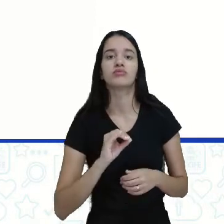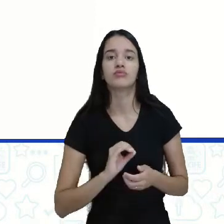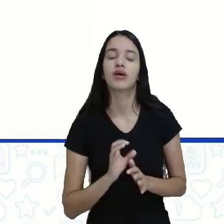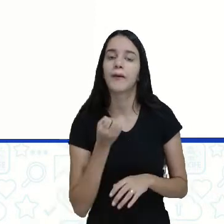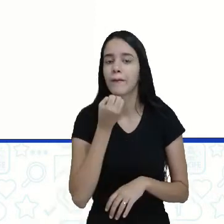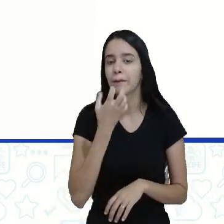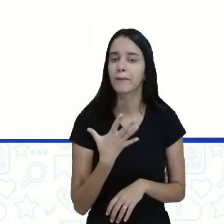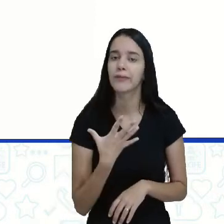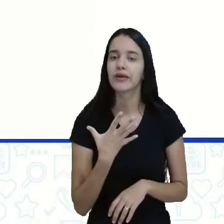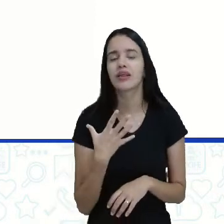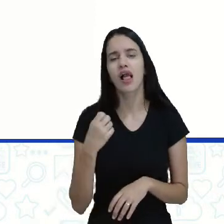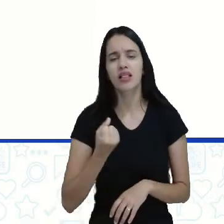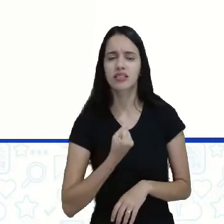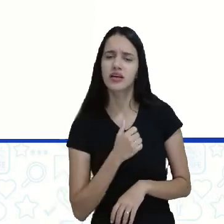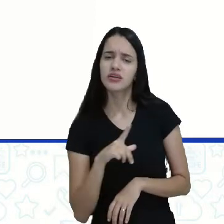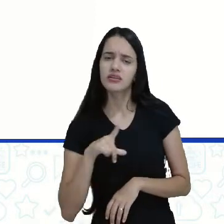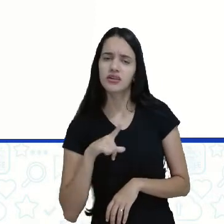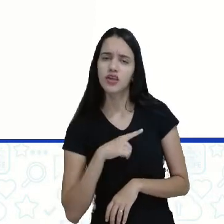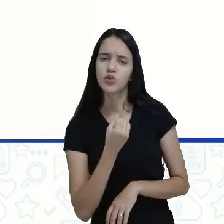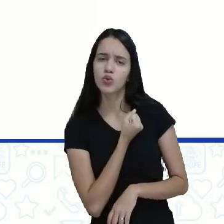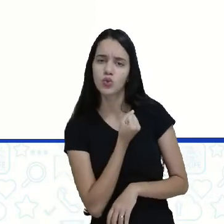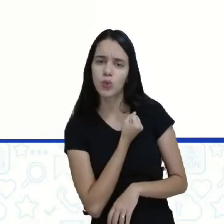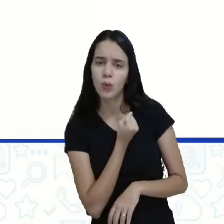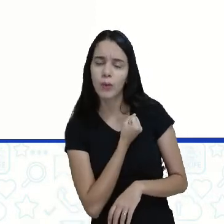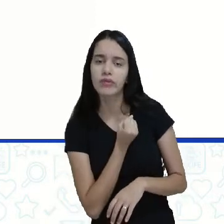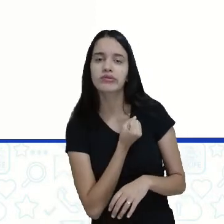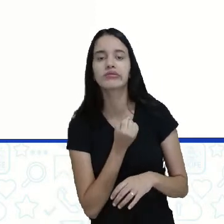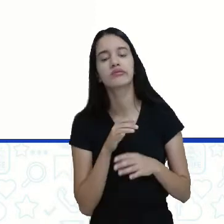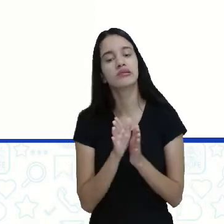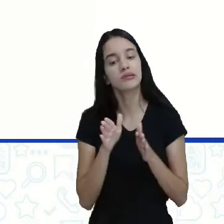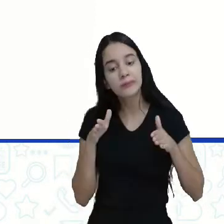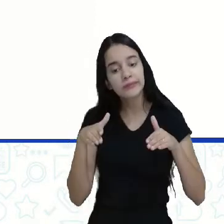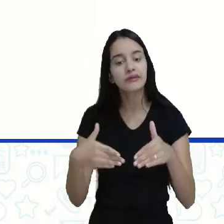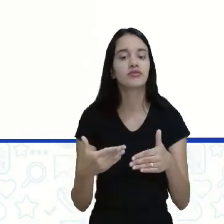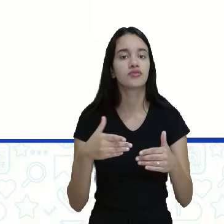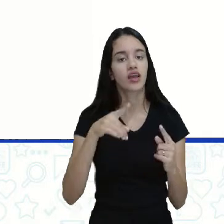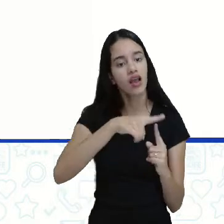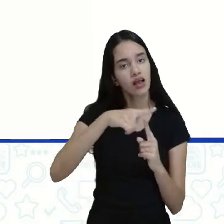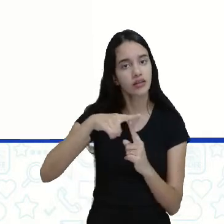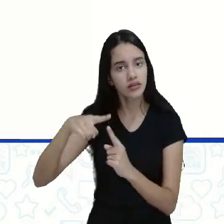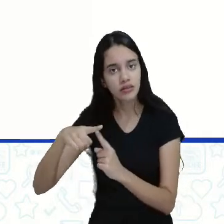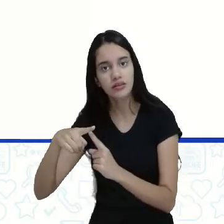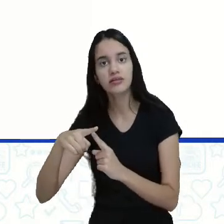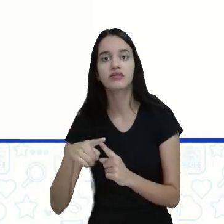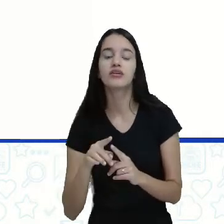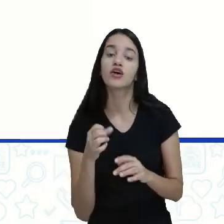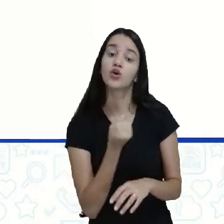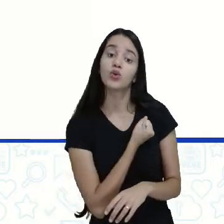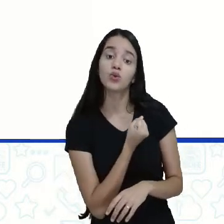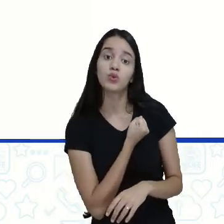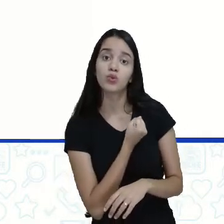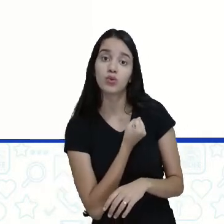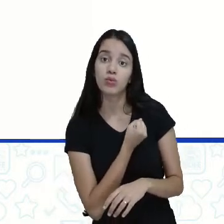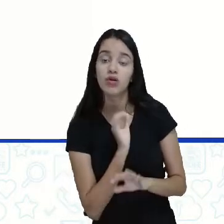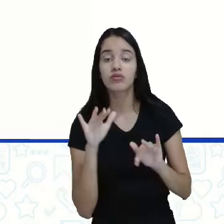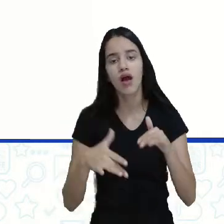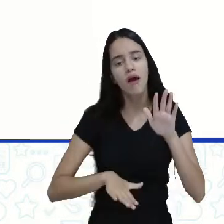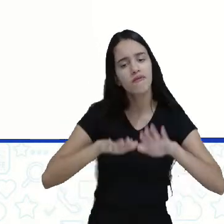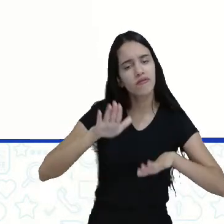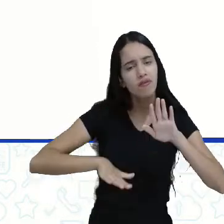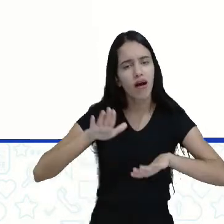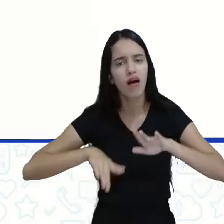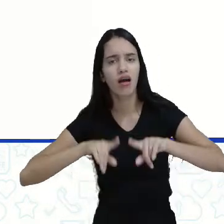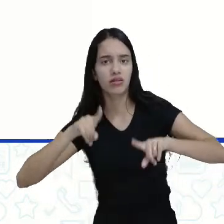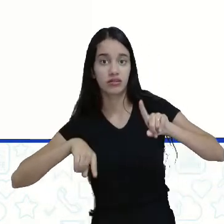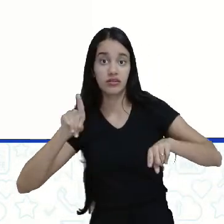Bem, há um número específico de cromossomos que se apresentam em cada espécie. O número de cromossomos, então, varia de espécie